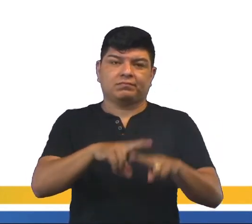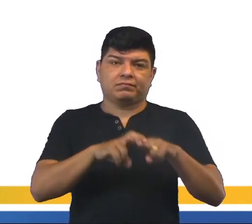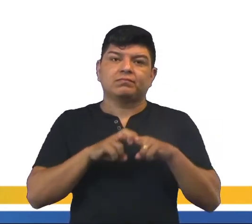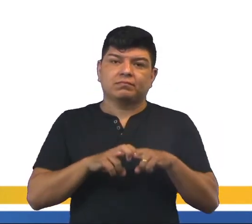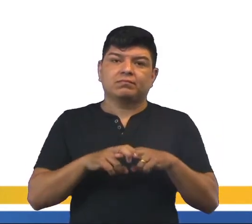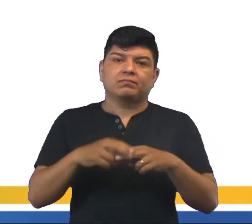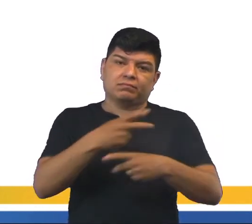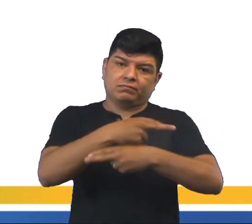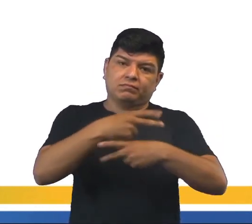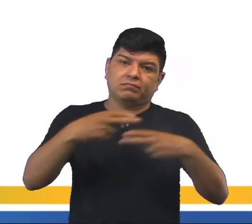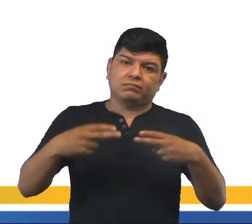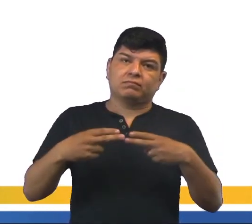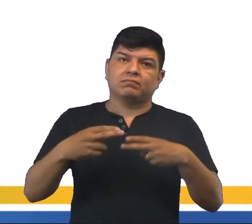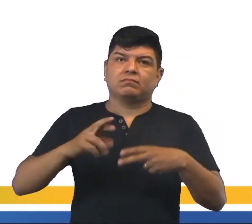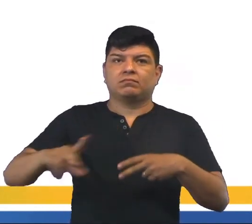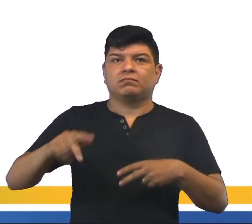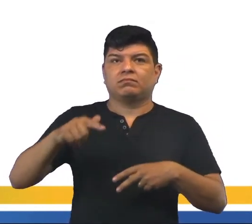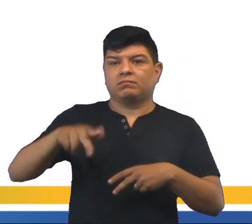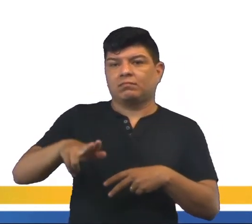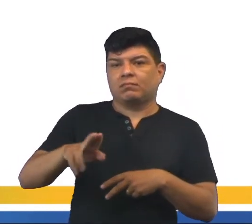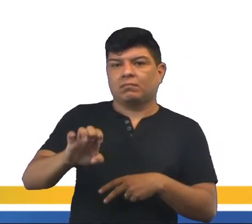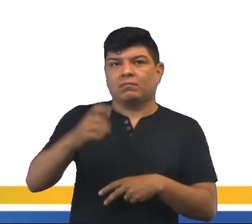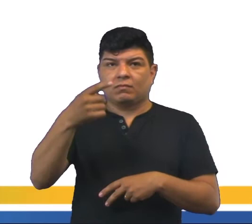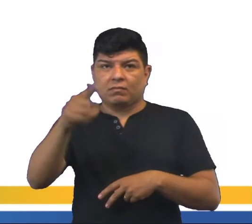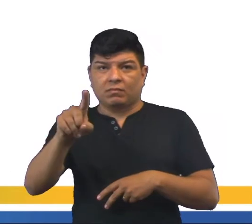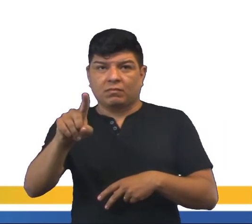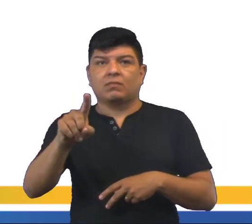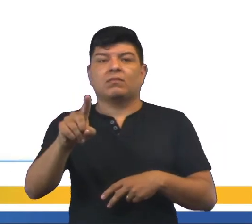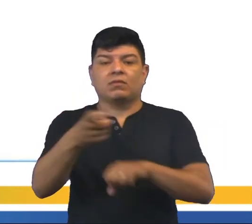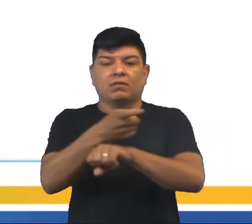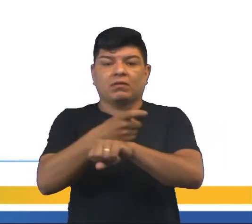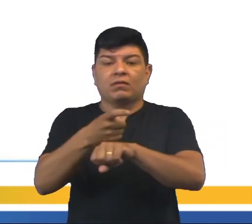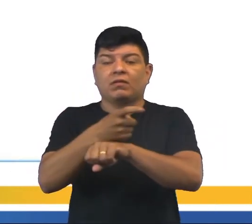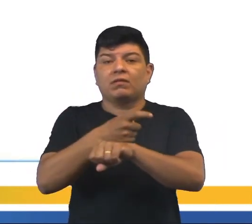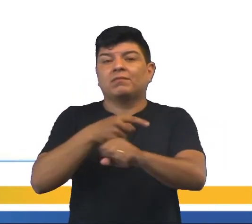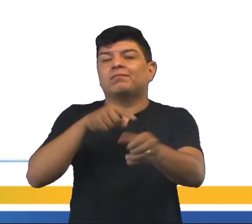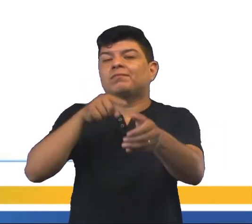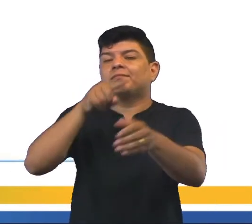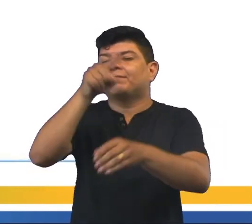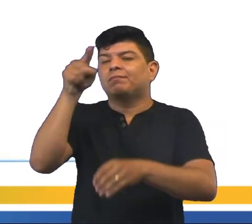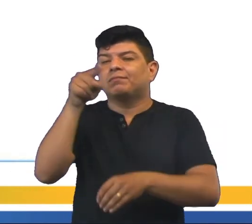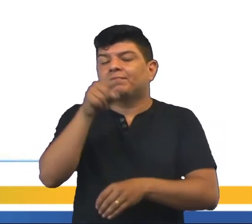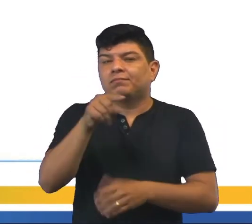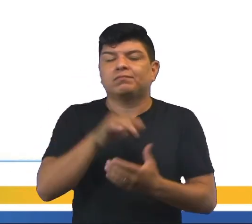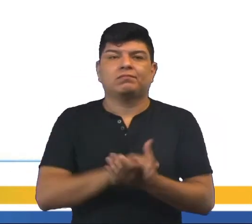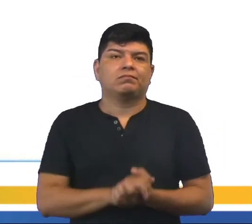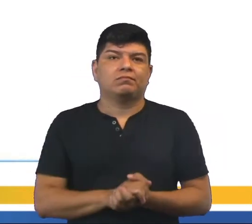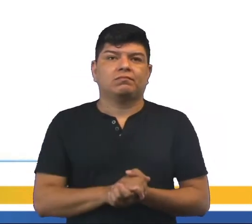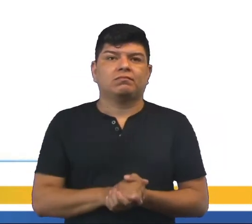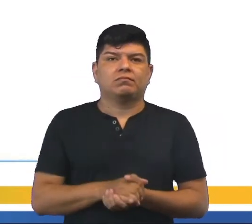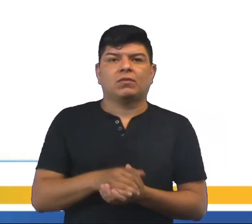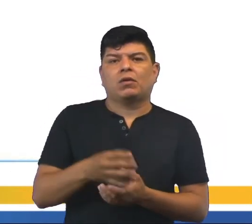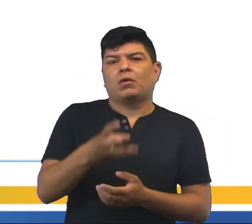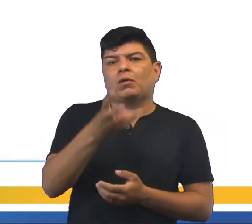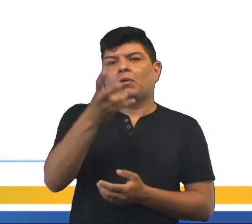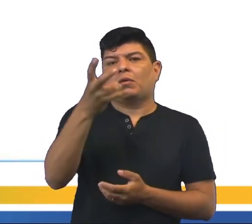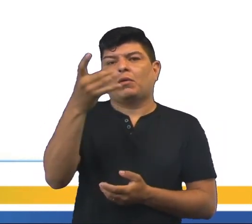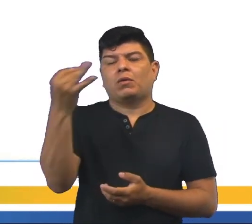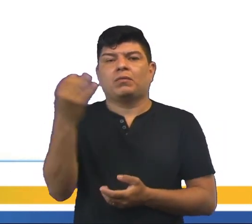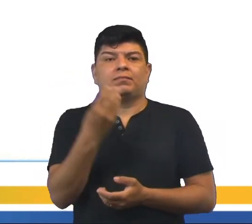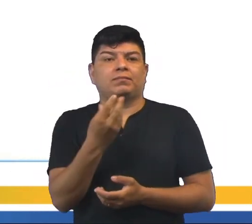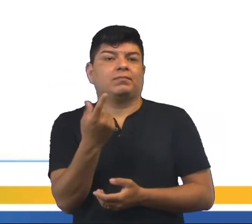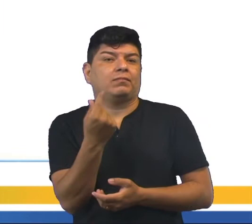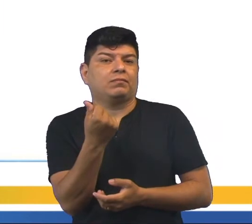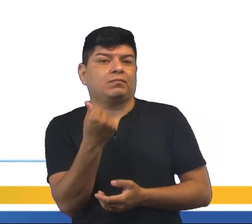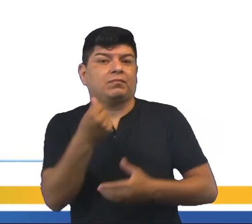essa que aí, ele não é um pronome interrogativo, ele é um adjetivo interrogativo. Aqui, quanto dinheiro tens ahorrado, né?